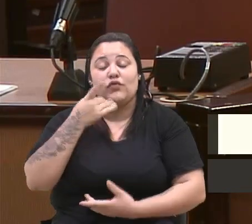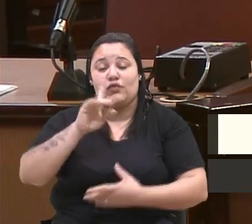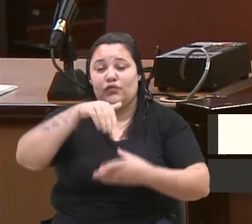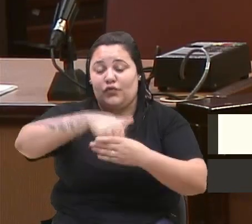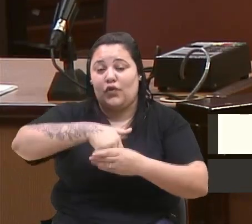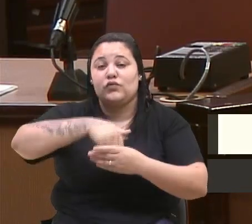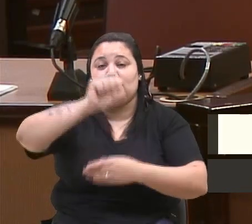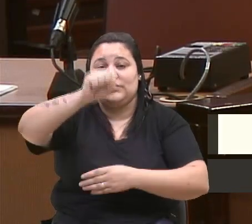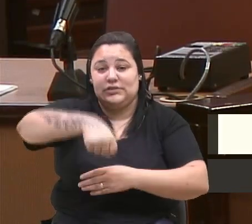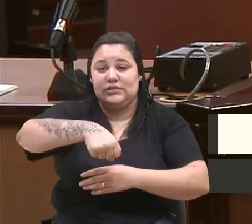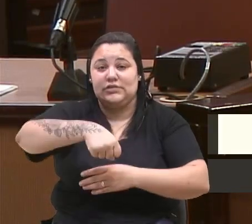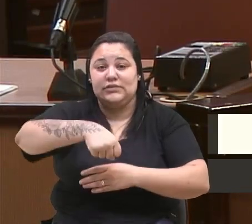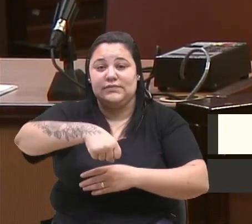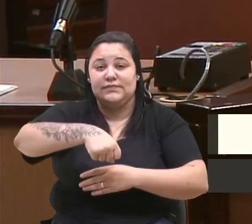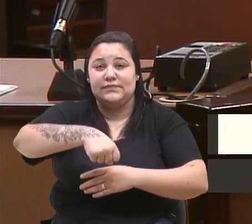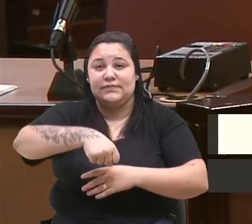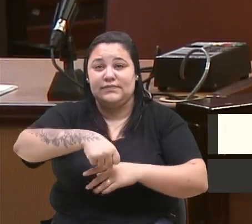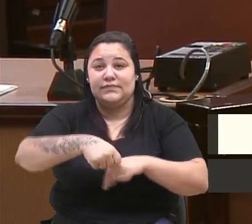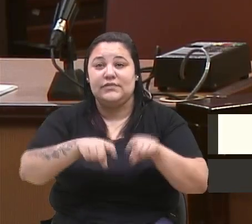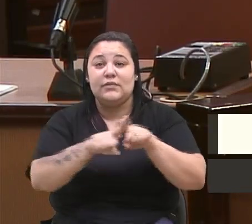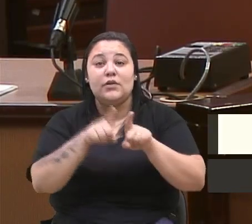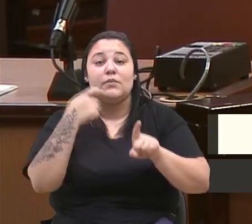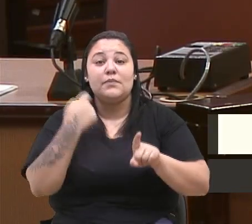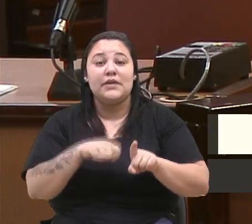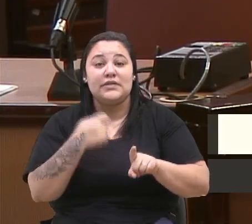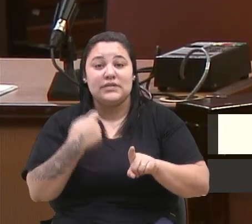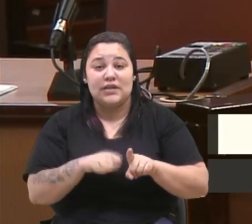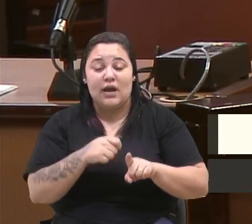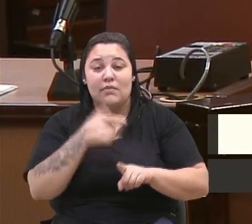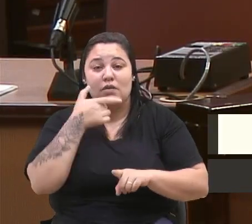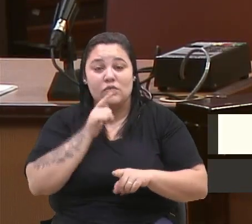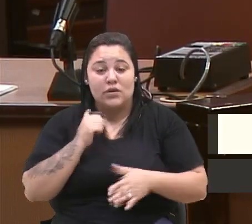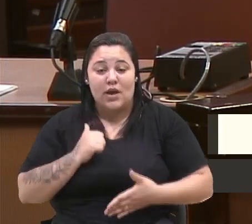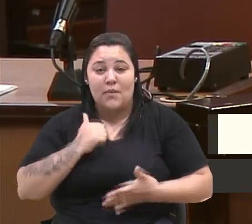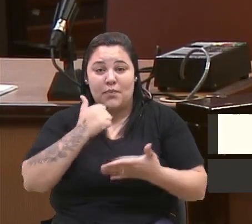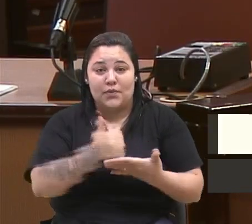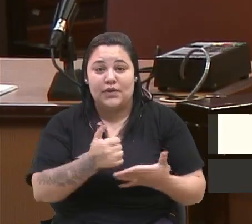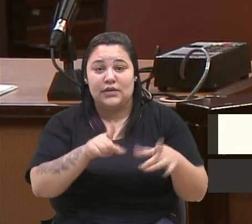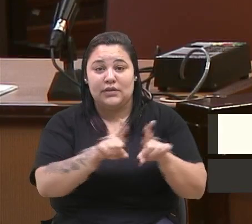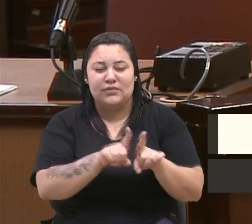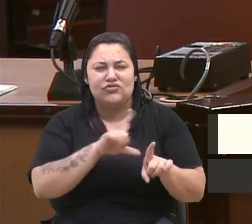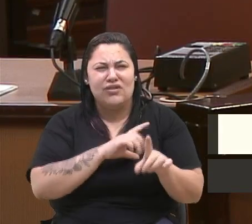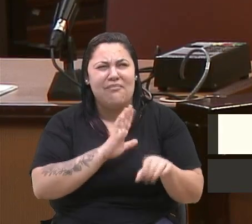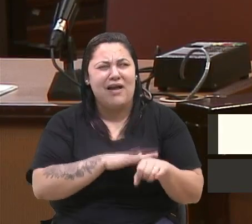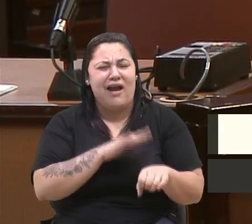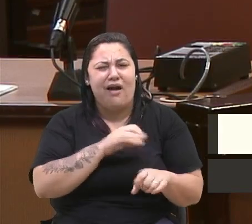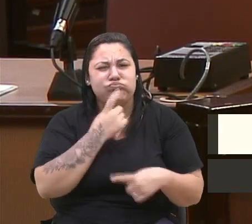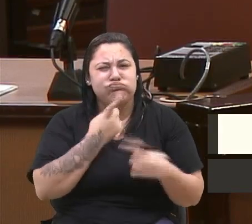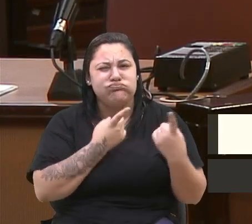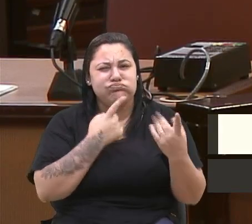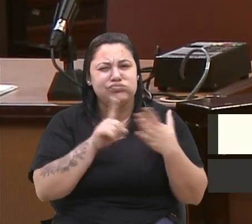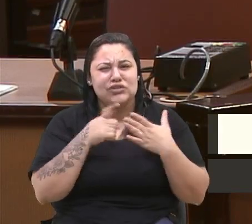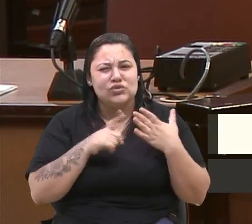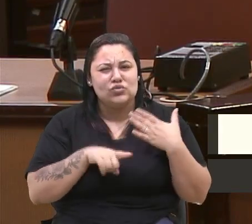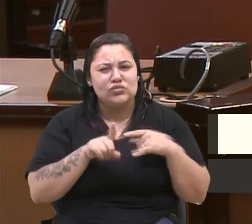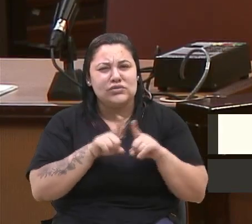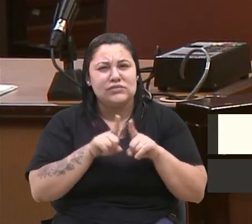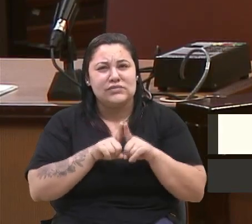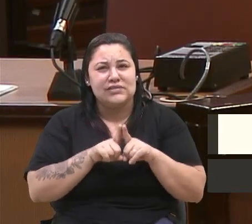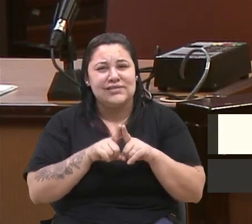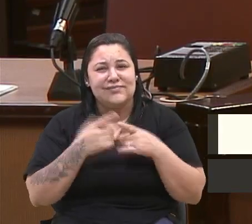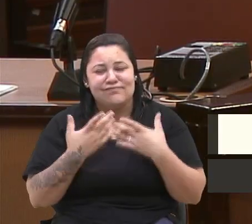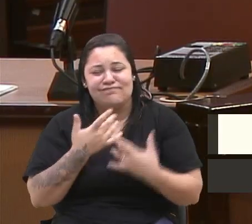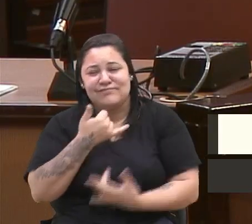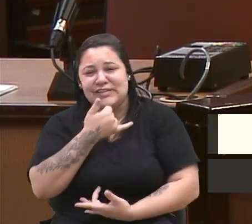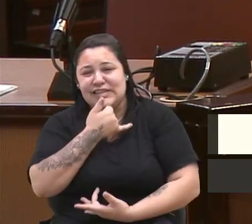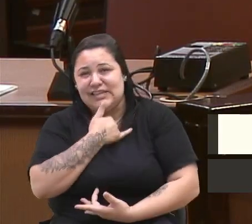e o que precisar para contribuir. Inclusive, eu tinha mais algumas perguntas, por isso até fico chateado por